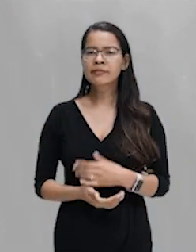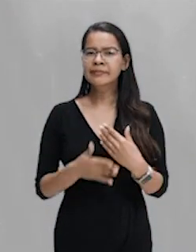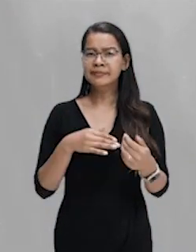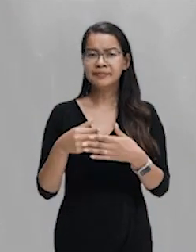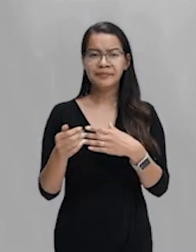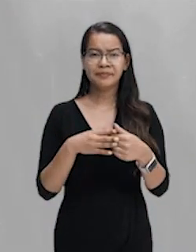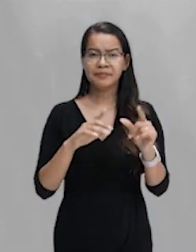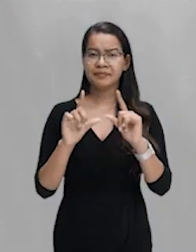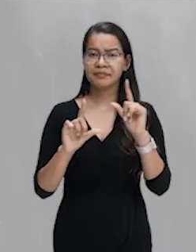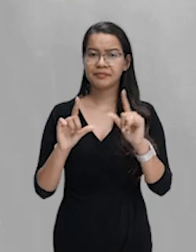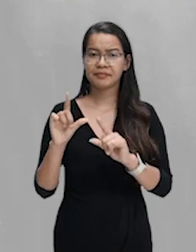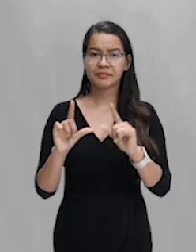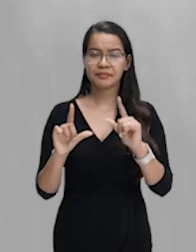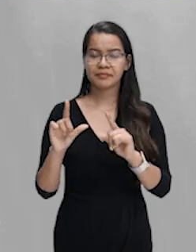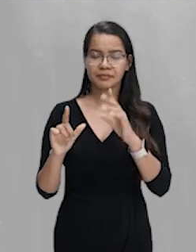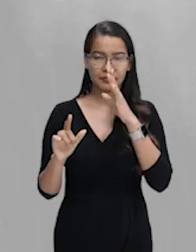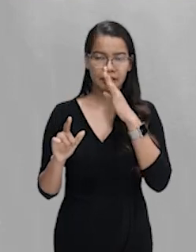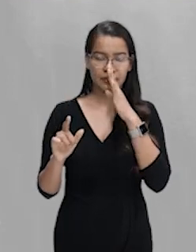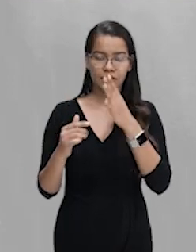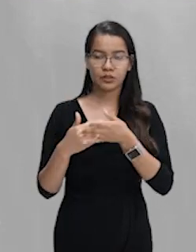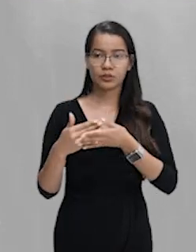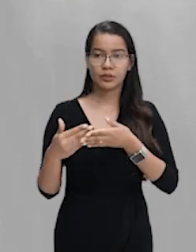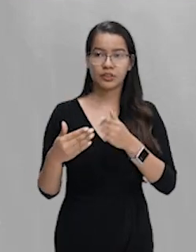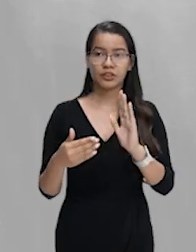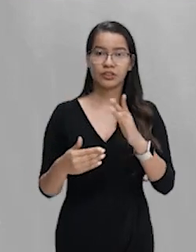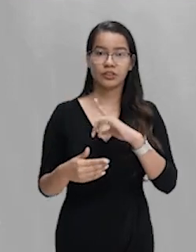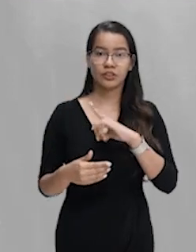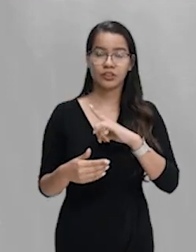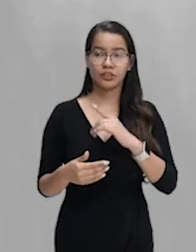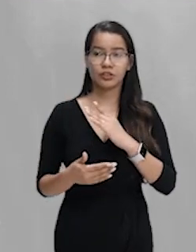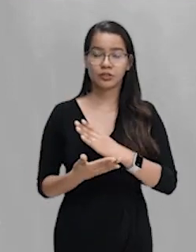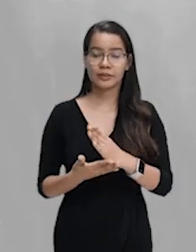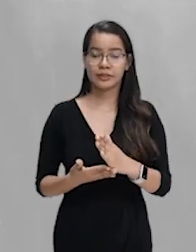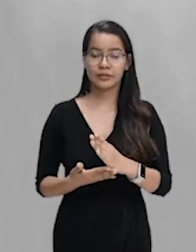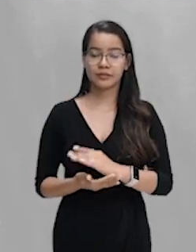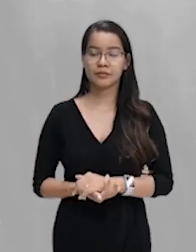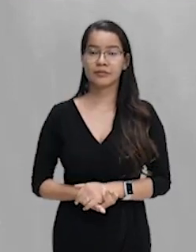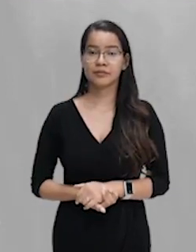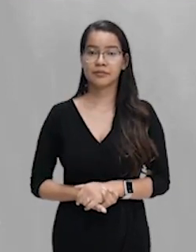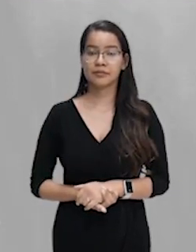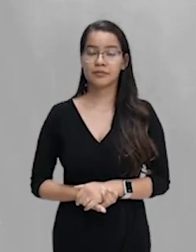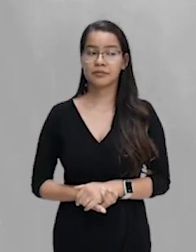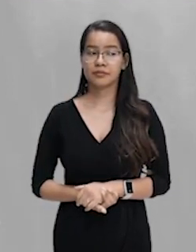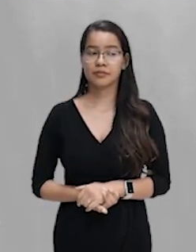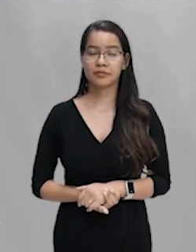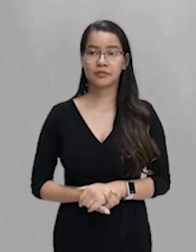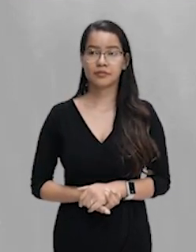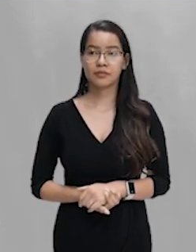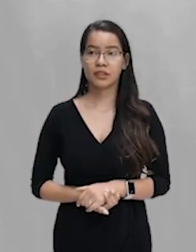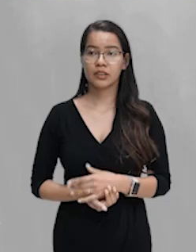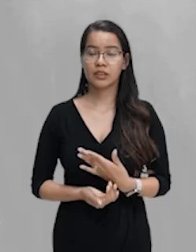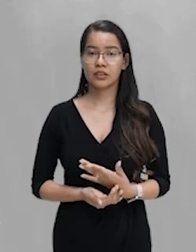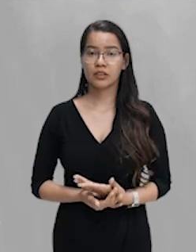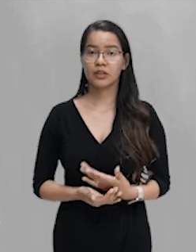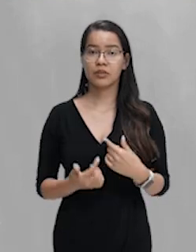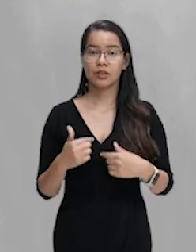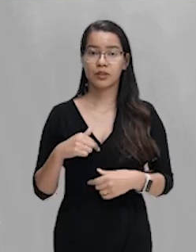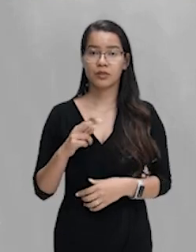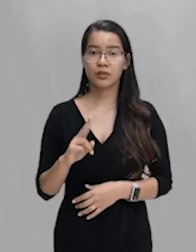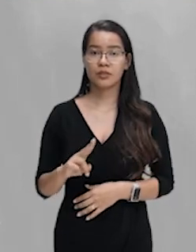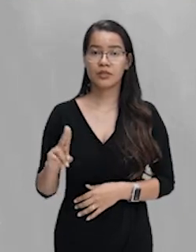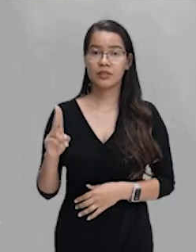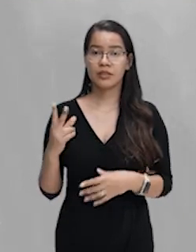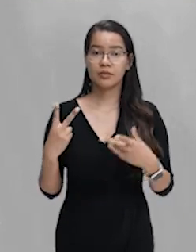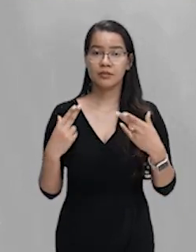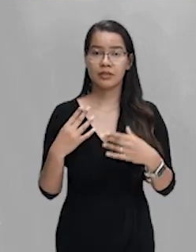qualquer programação, tá? Já havia começado, já tinha começado. Então, eu usei a mesma técnica